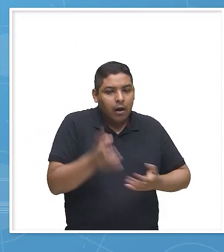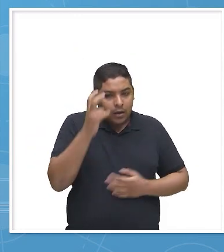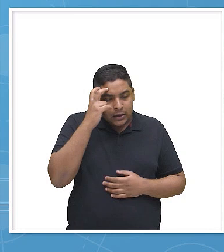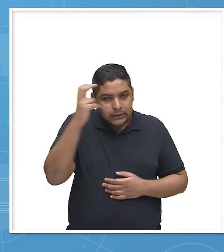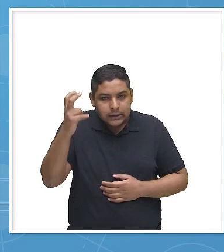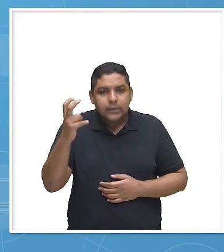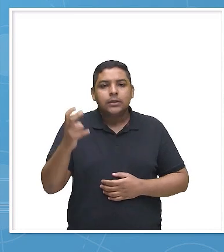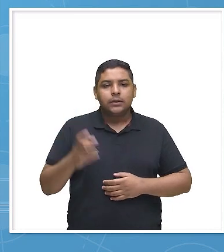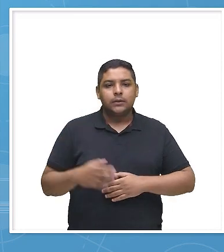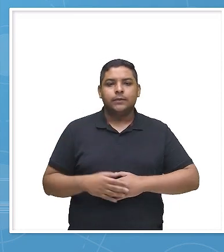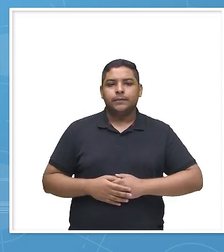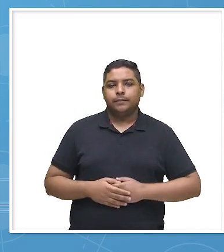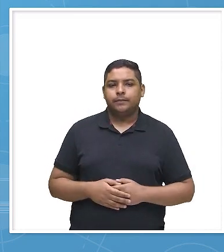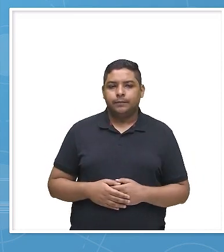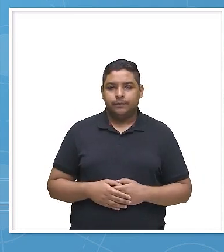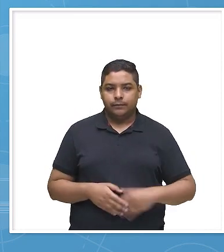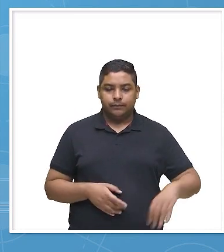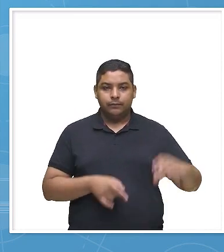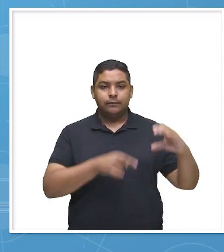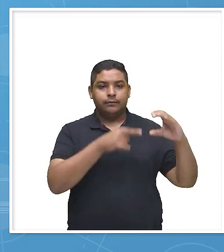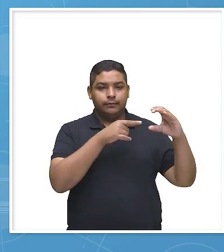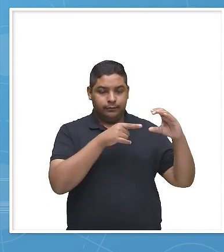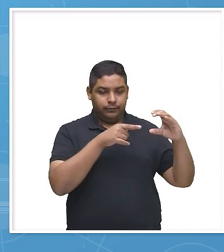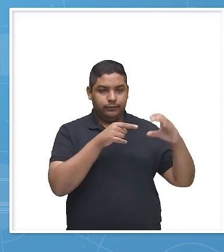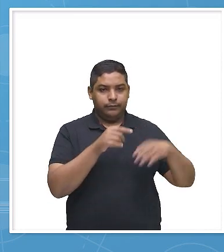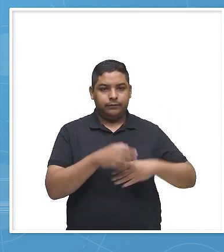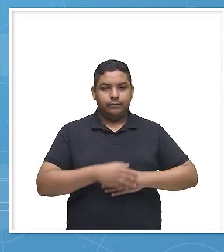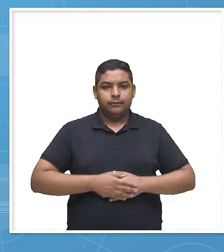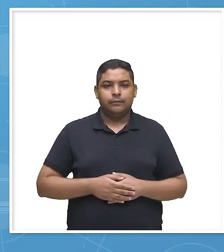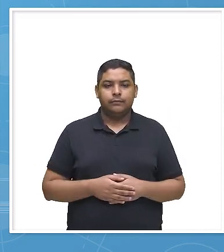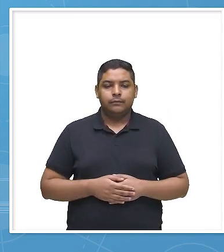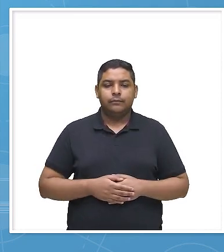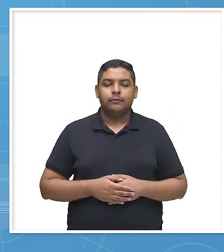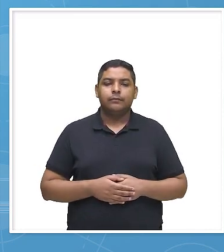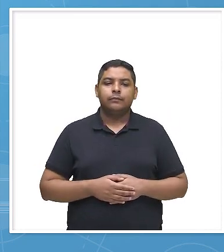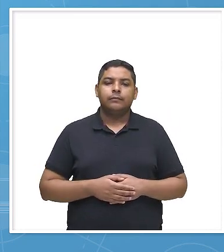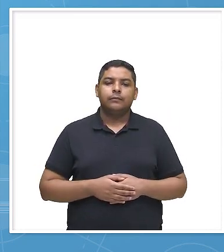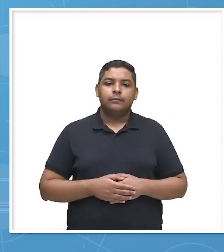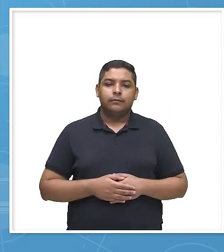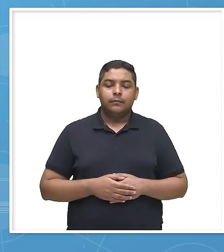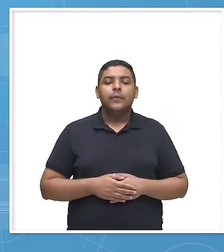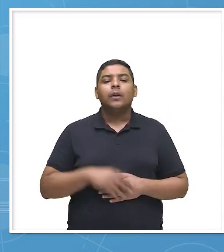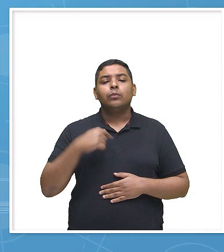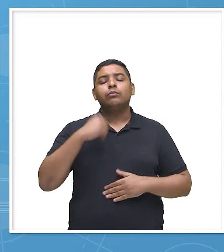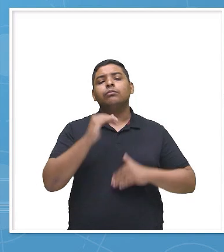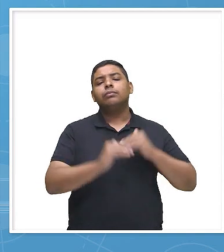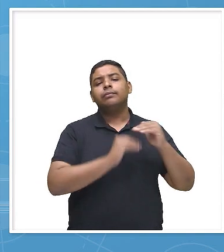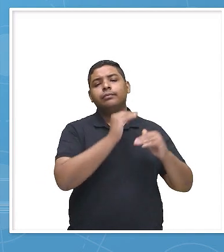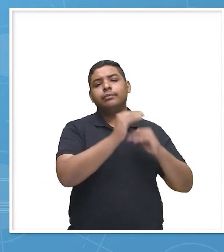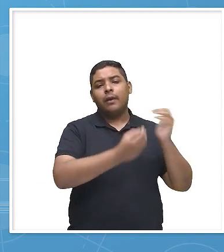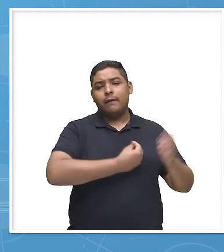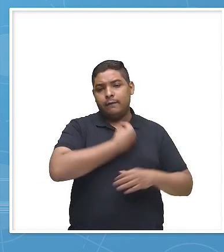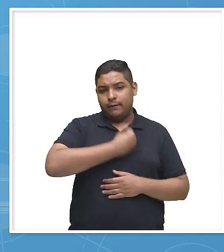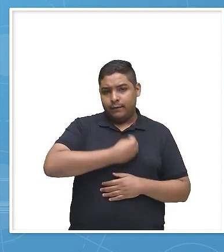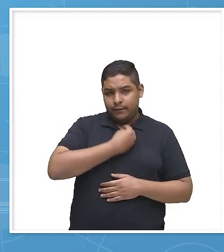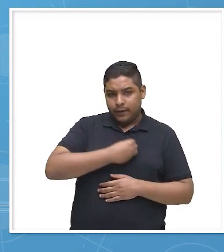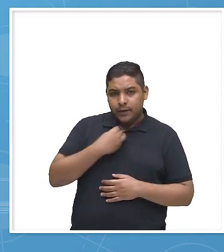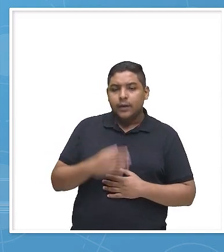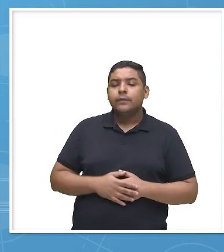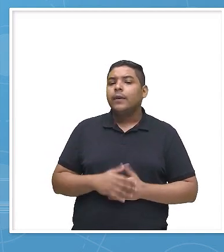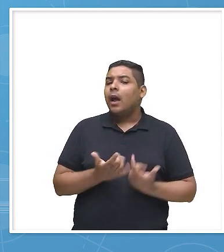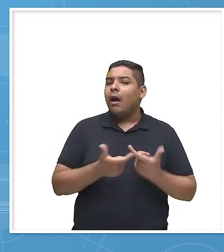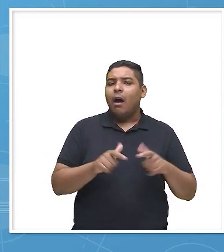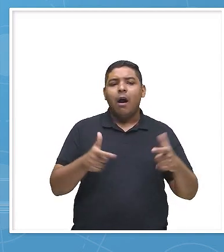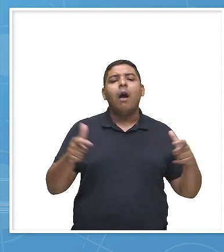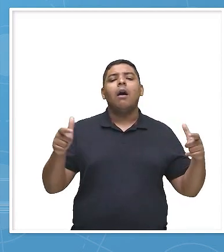inteligivelmente. Questão de letra C. O desenvolvimento da vida e das grandes diversidades de seres